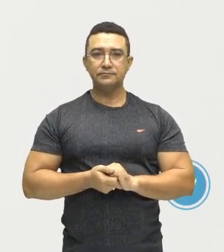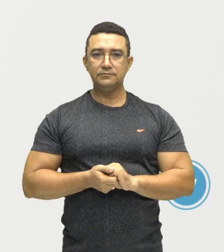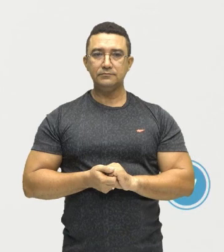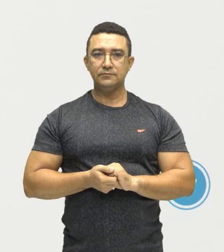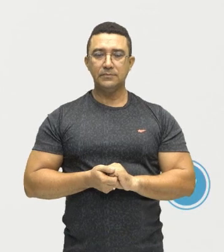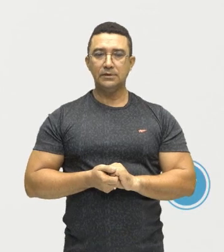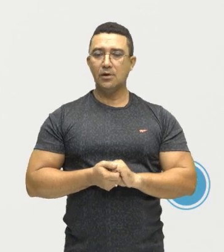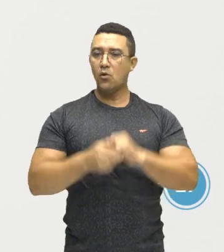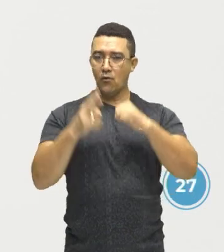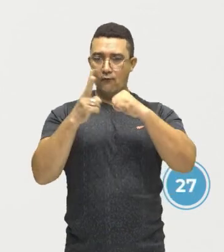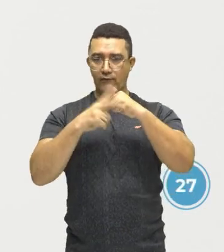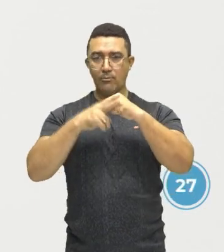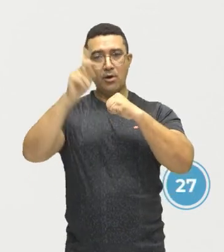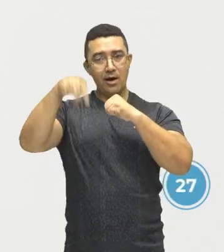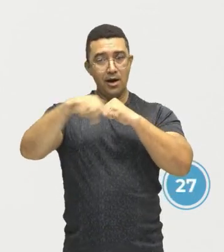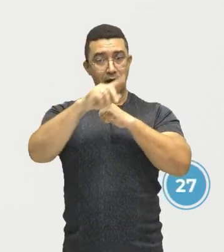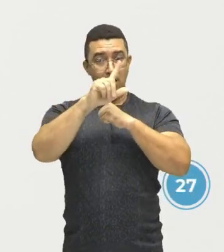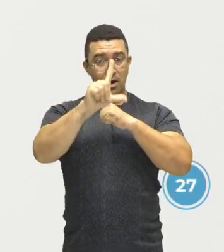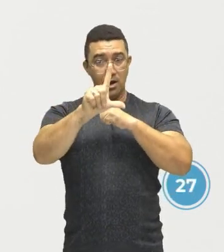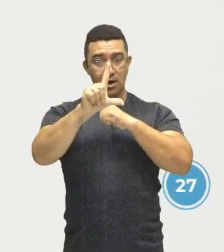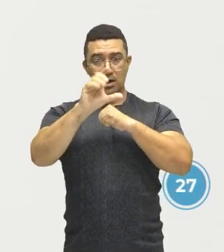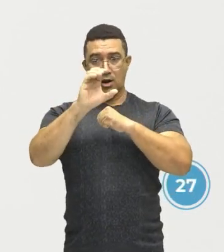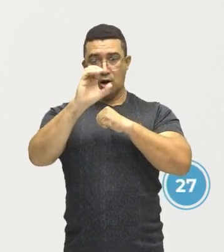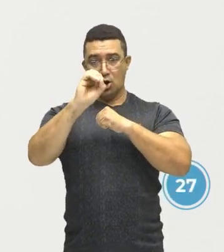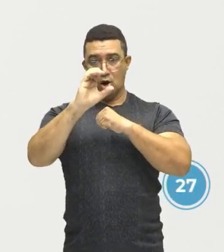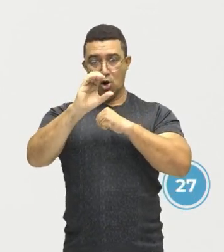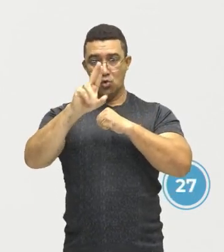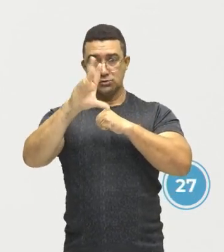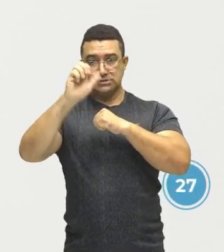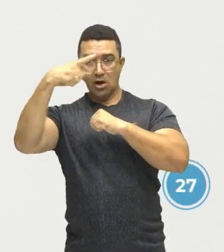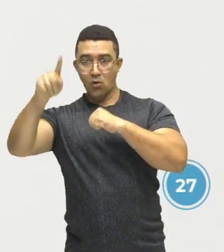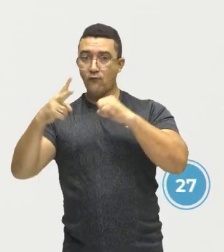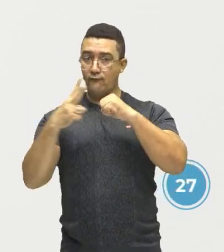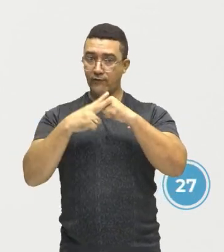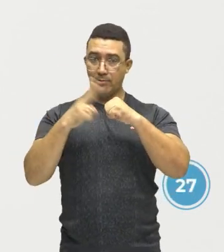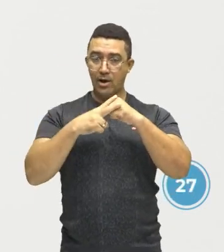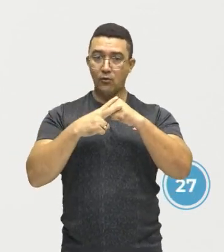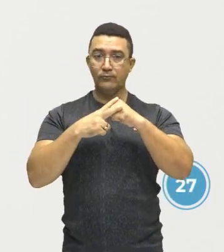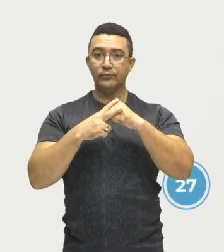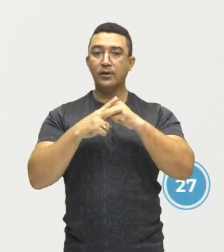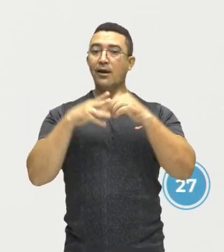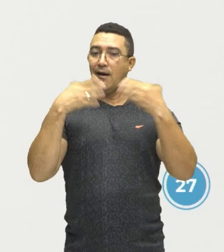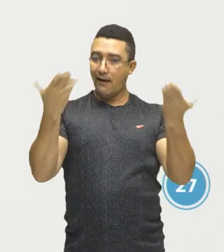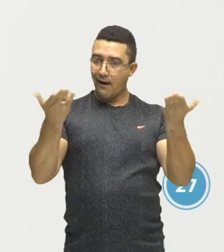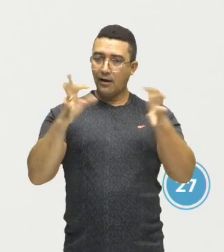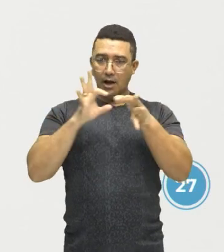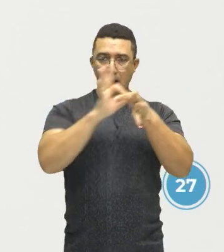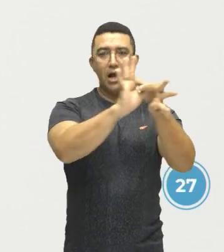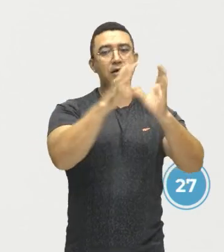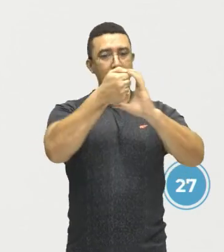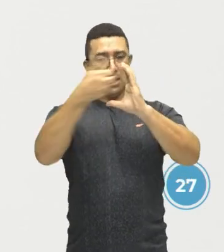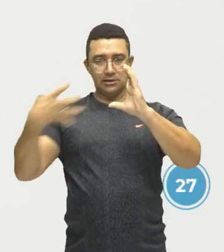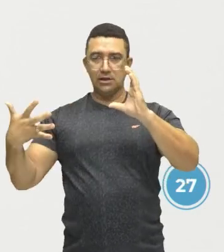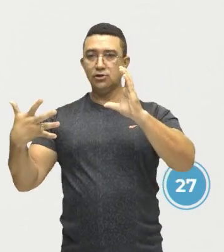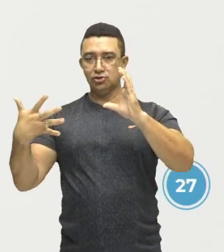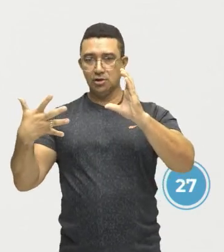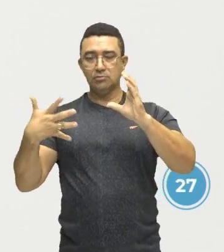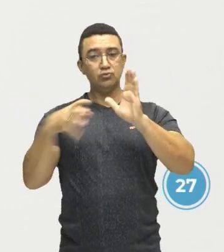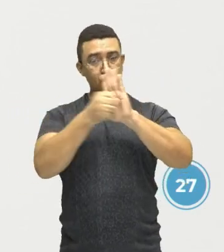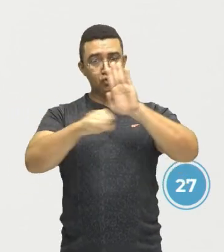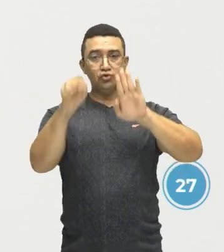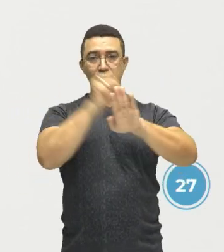um verbo na realidade é uma locução verbal, não é isso? E o verbo que está ligando aqui a característica do nosso sujeito. Qual é a característica